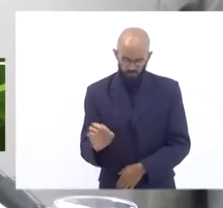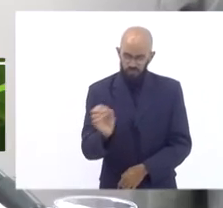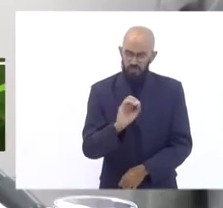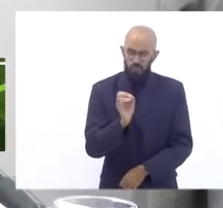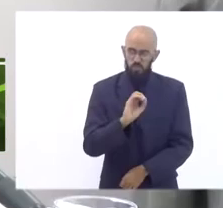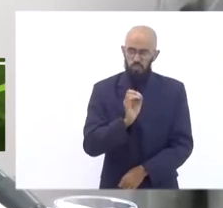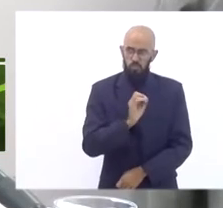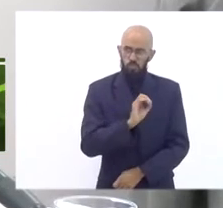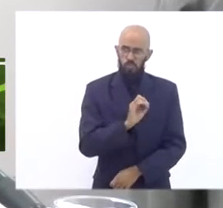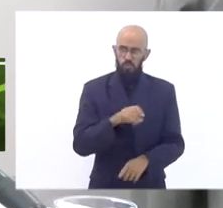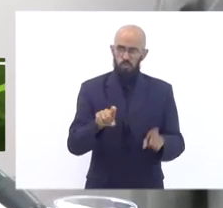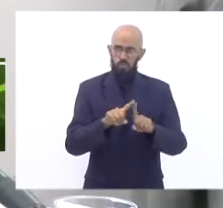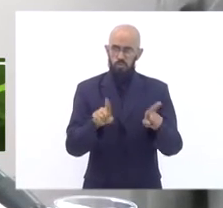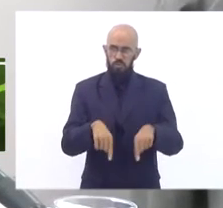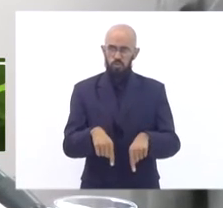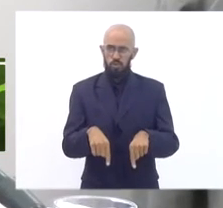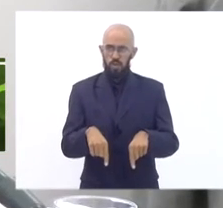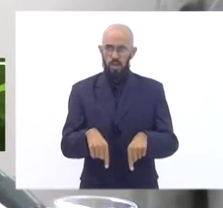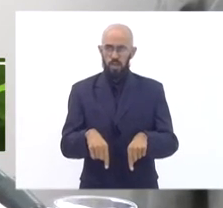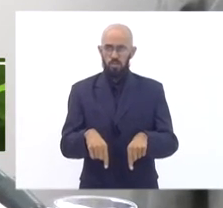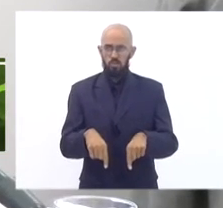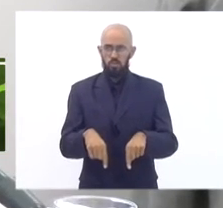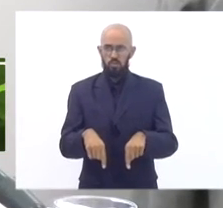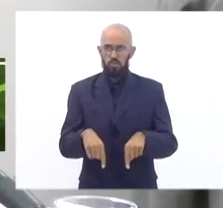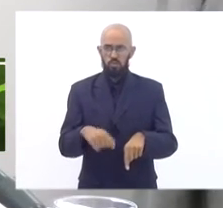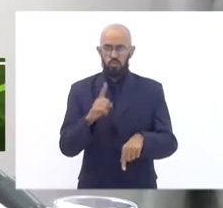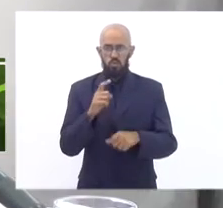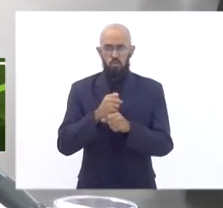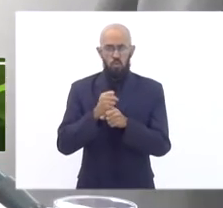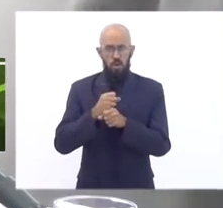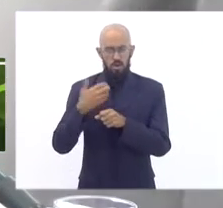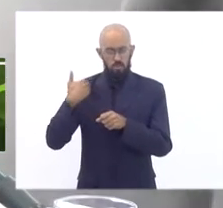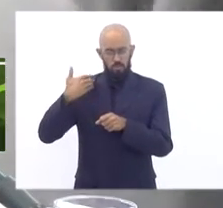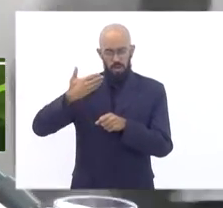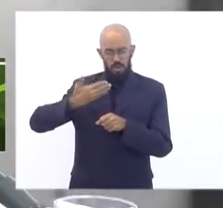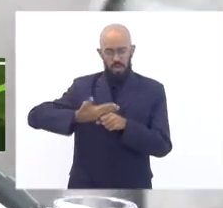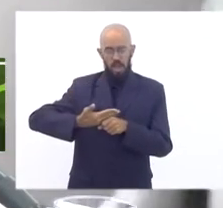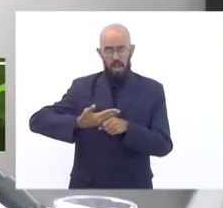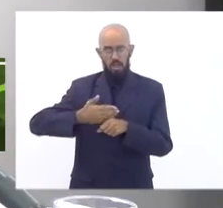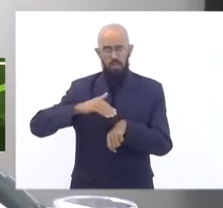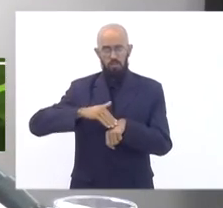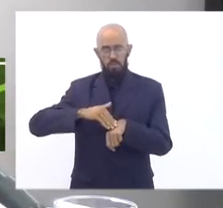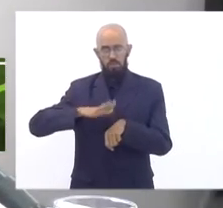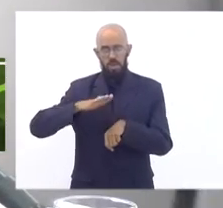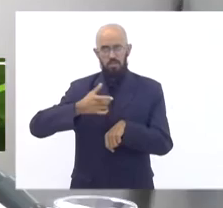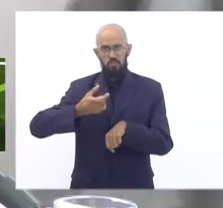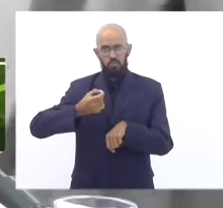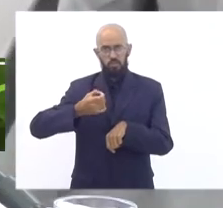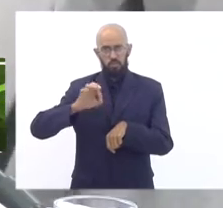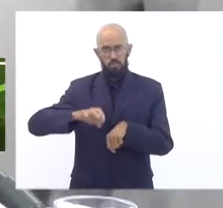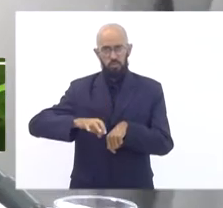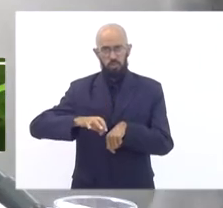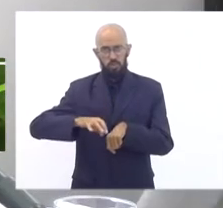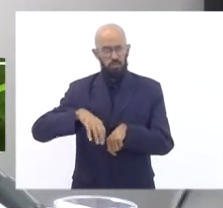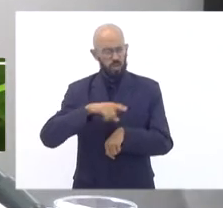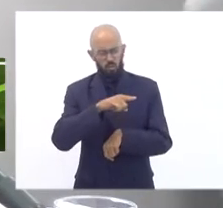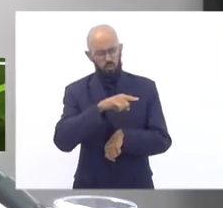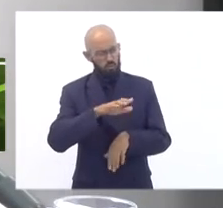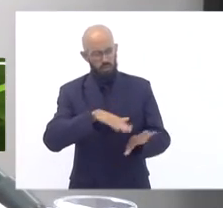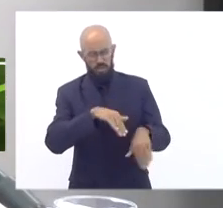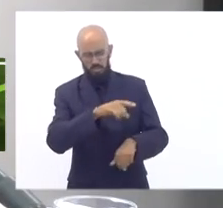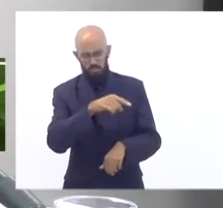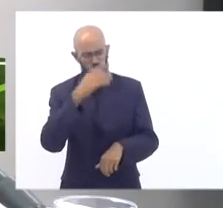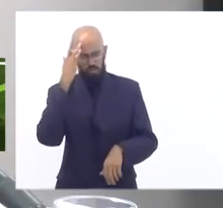Rio de Janeiro, nos últimos 12 meses, teve aumento de 20% ou próximo disso. A senhora não deve desconhecer que esse é o Estado que nos